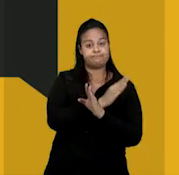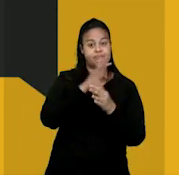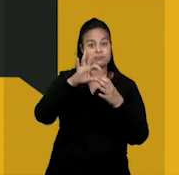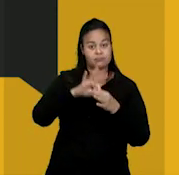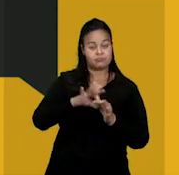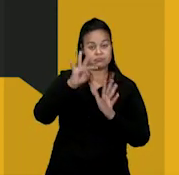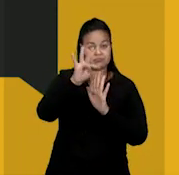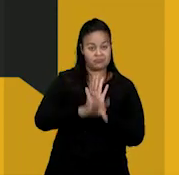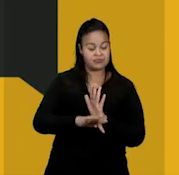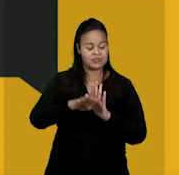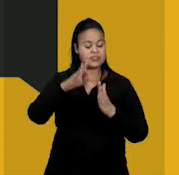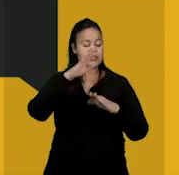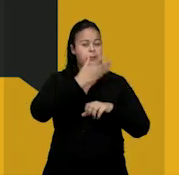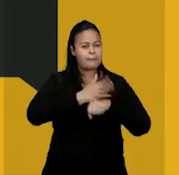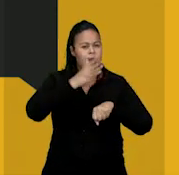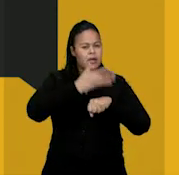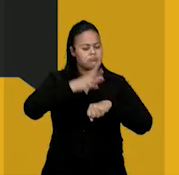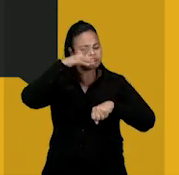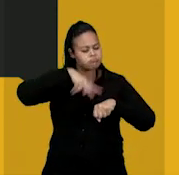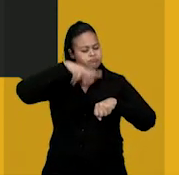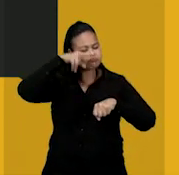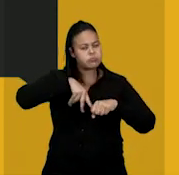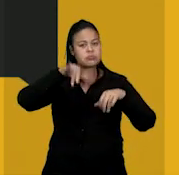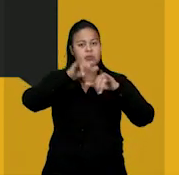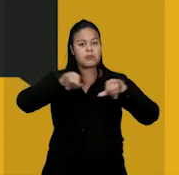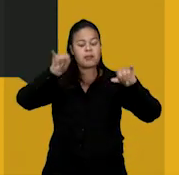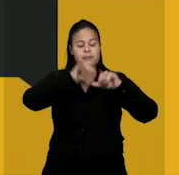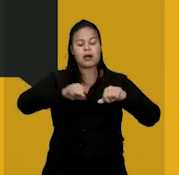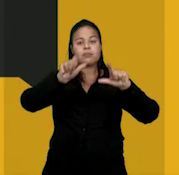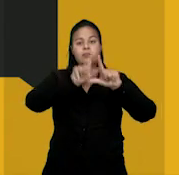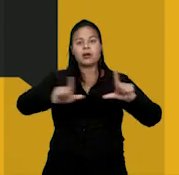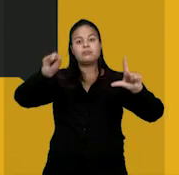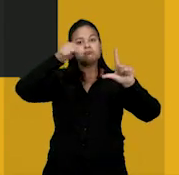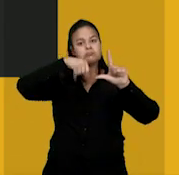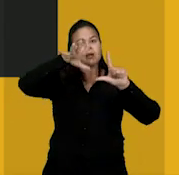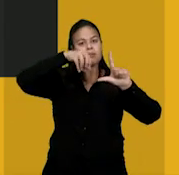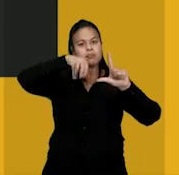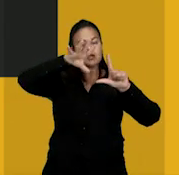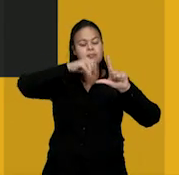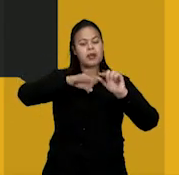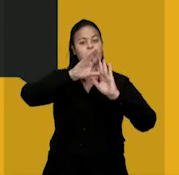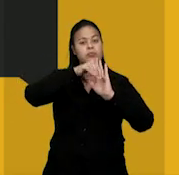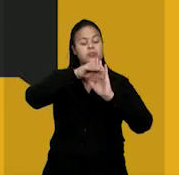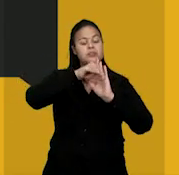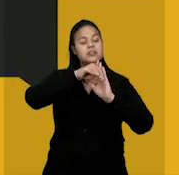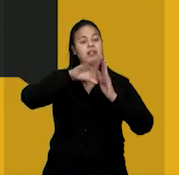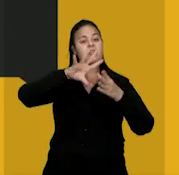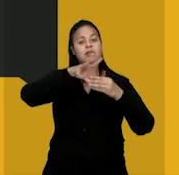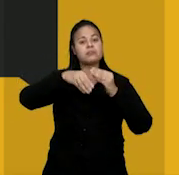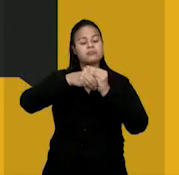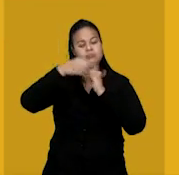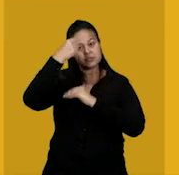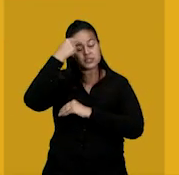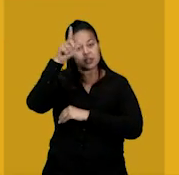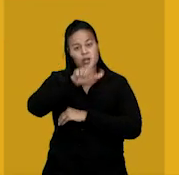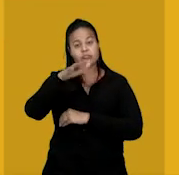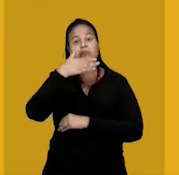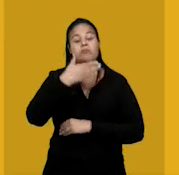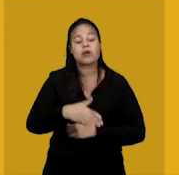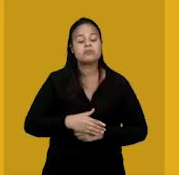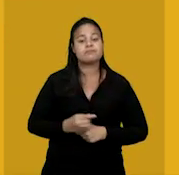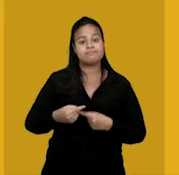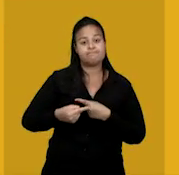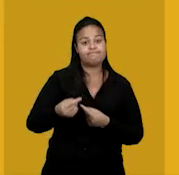campanha. É isso, né? O que aprendemos hoje? O que é sinopse, Eureli e seus